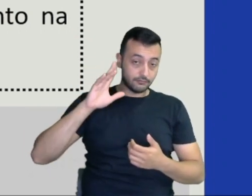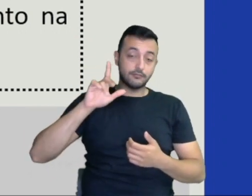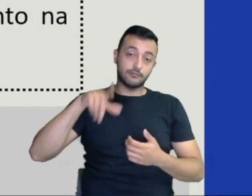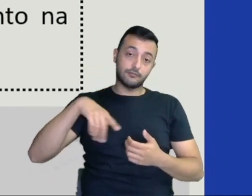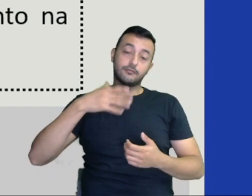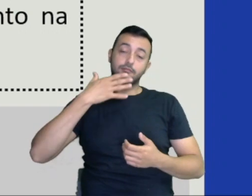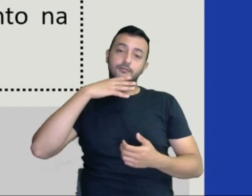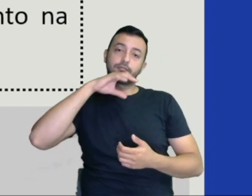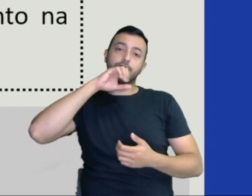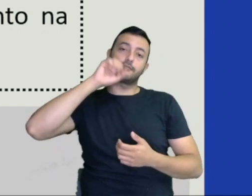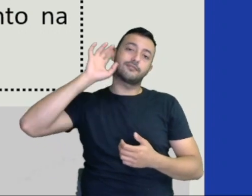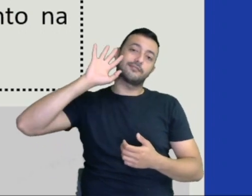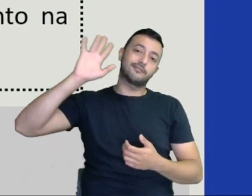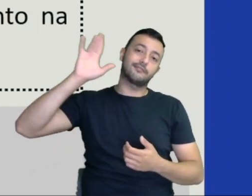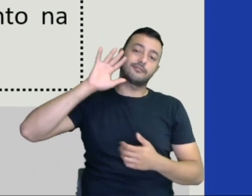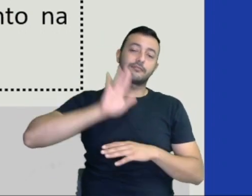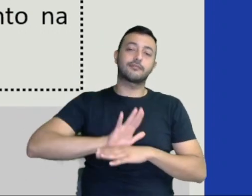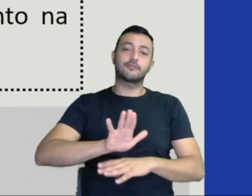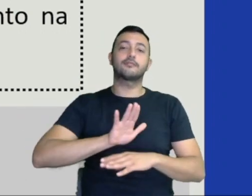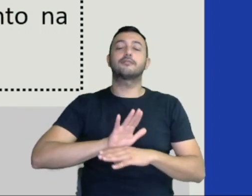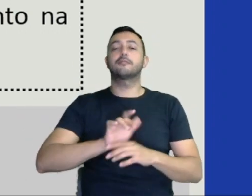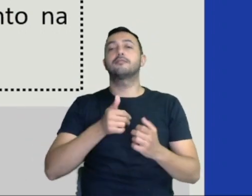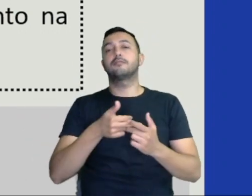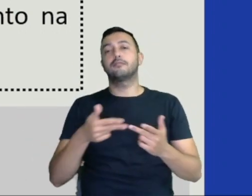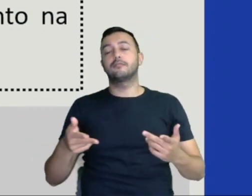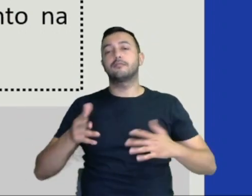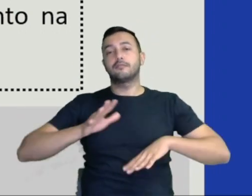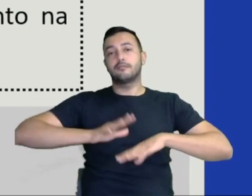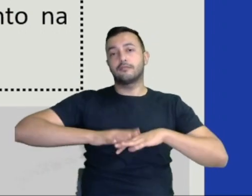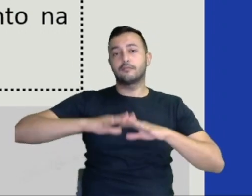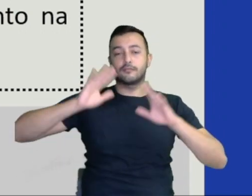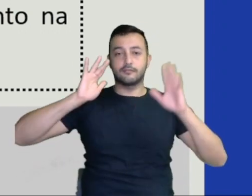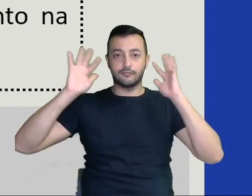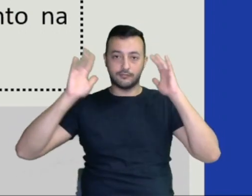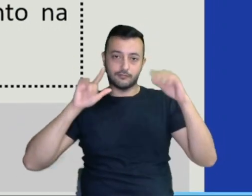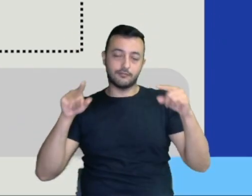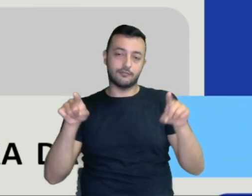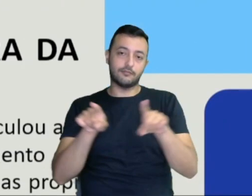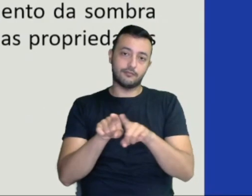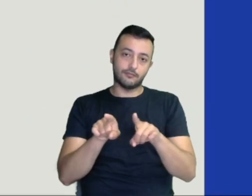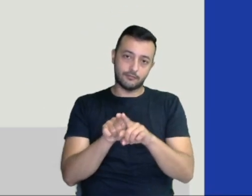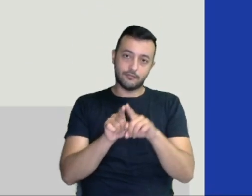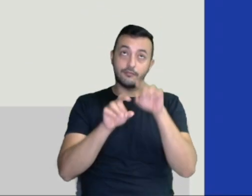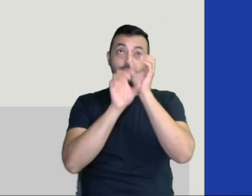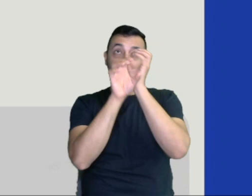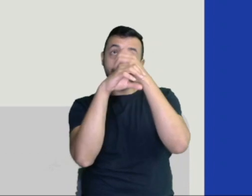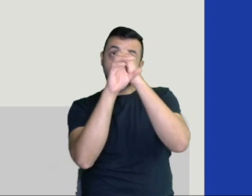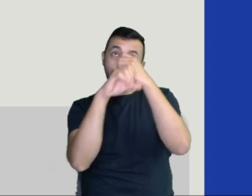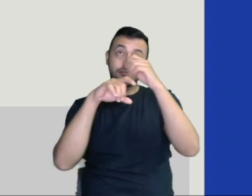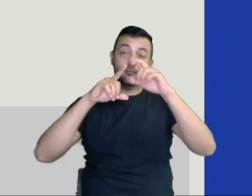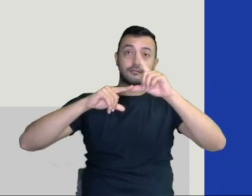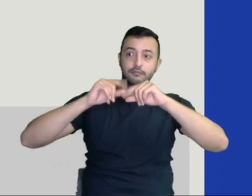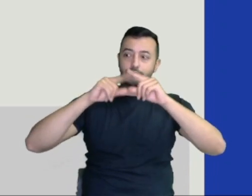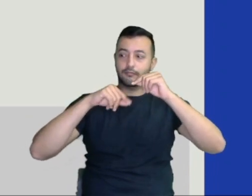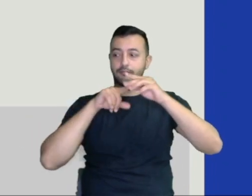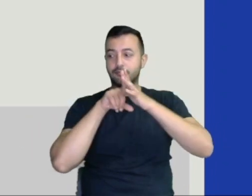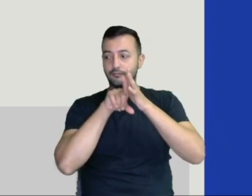filosofia e deixou muitas contribuições, além da matemática na filosofia, também na astronomia, tá?